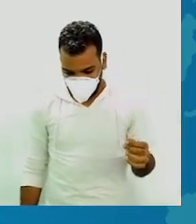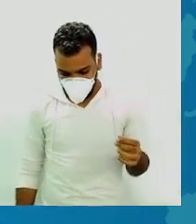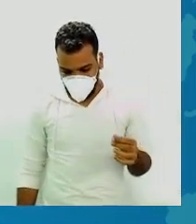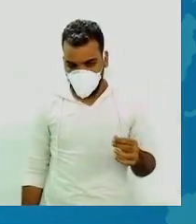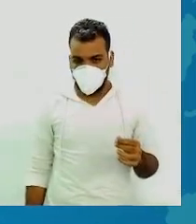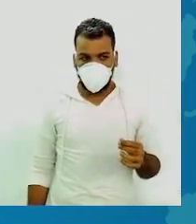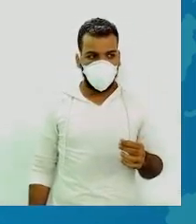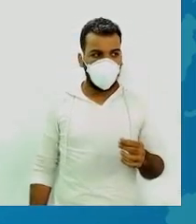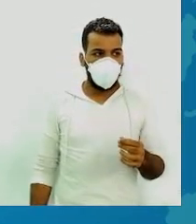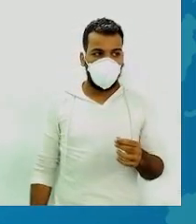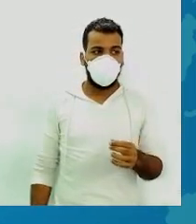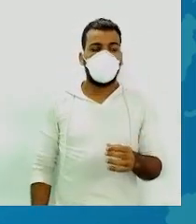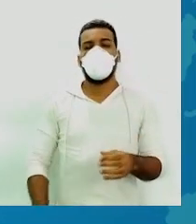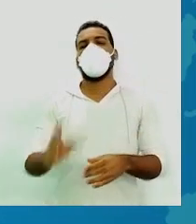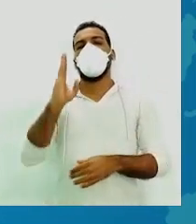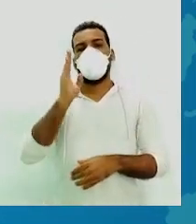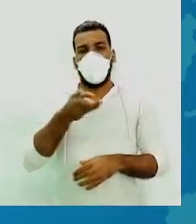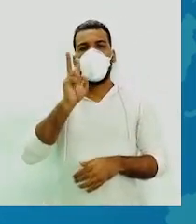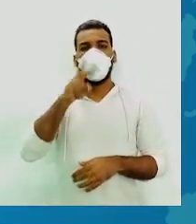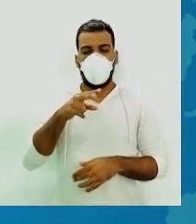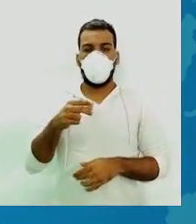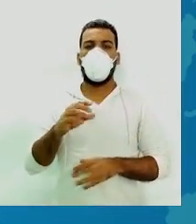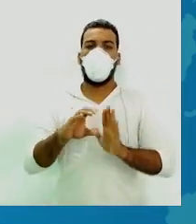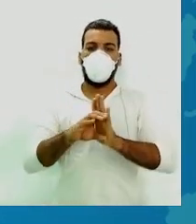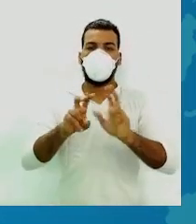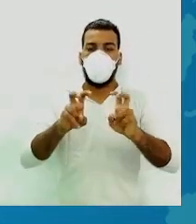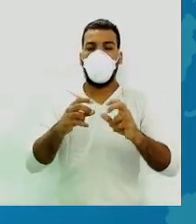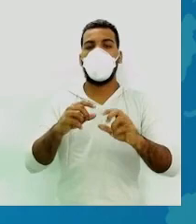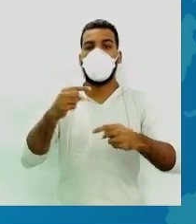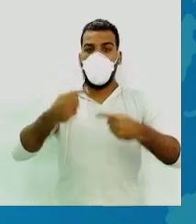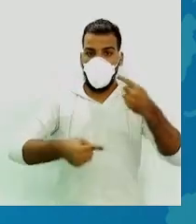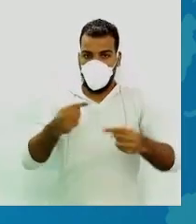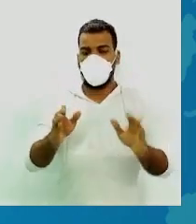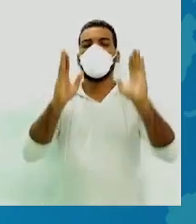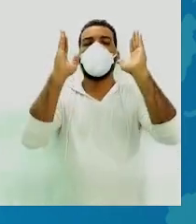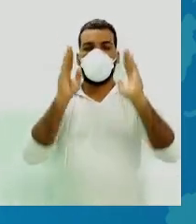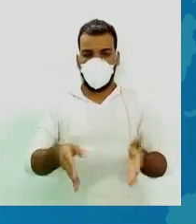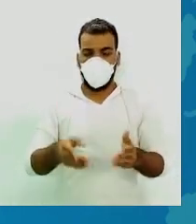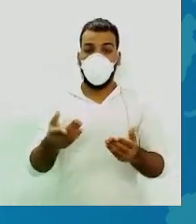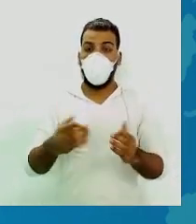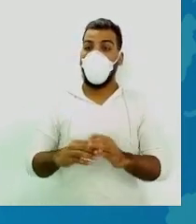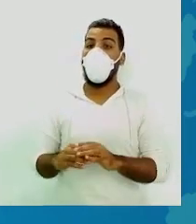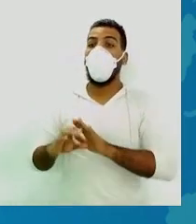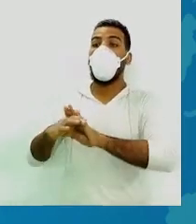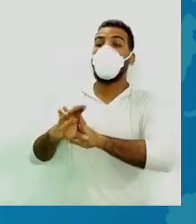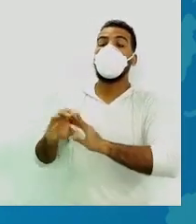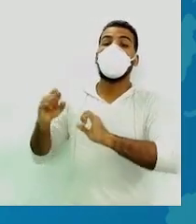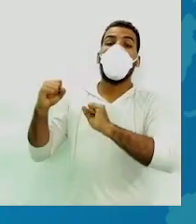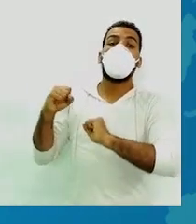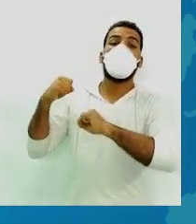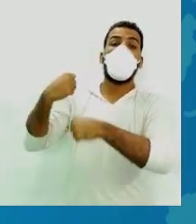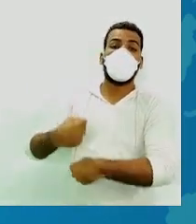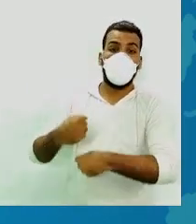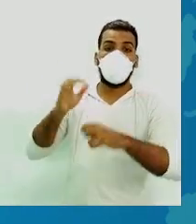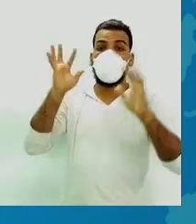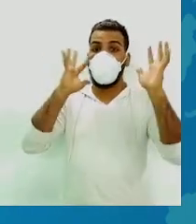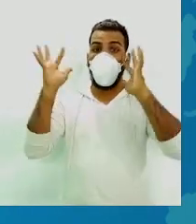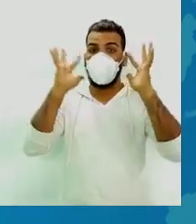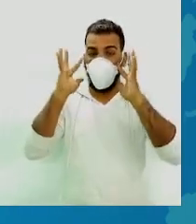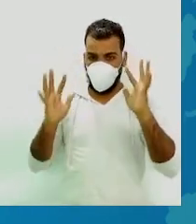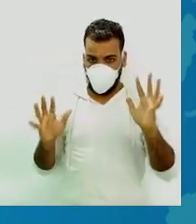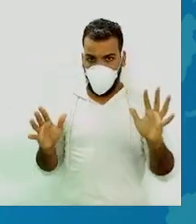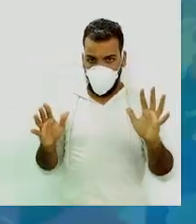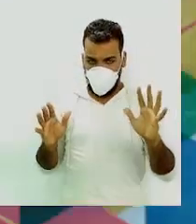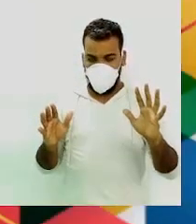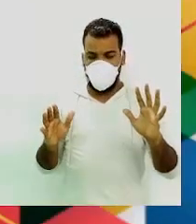poder. A gente já viu o conceito da política, agora vamos para o conceito do poder na questão filosófica. Vocês